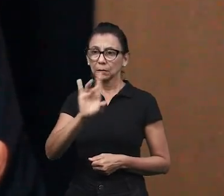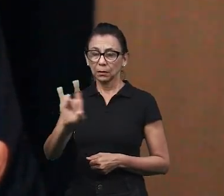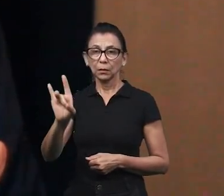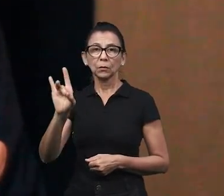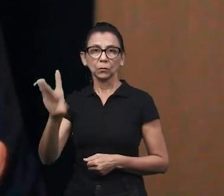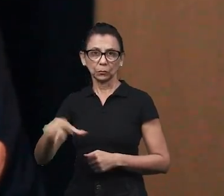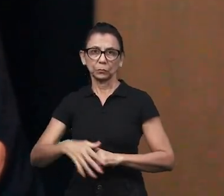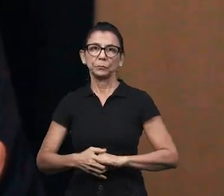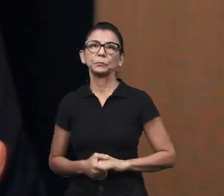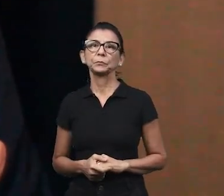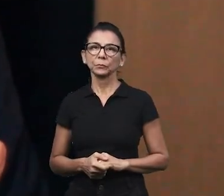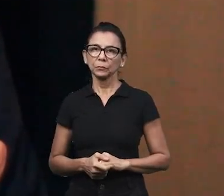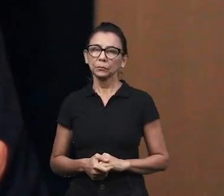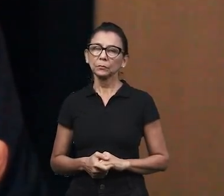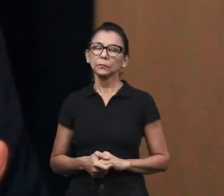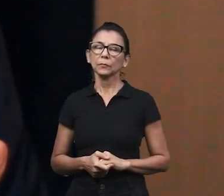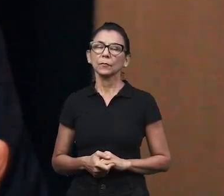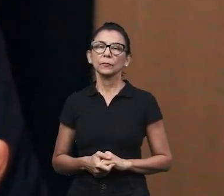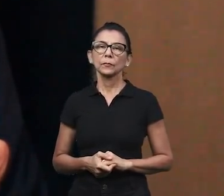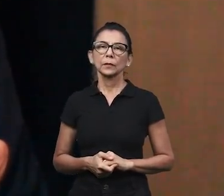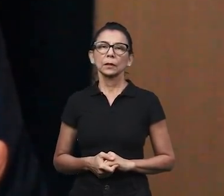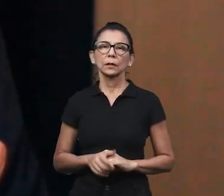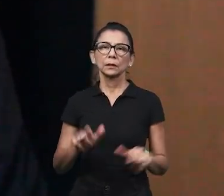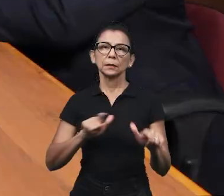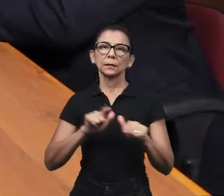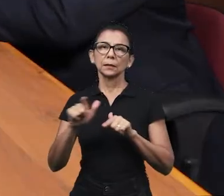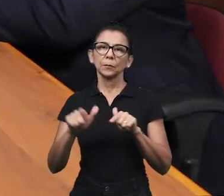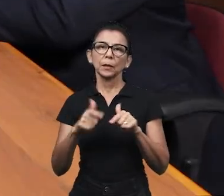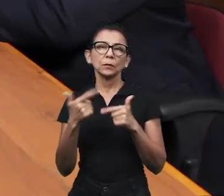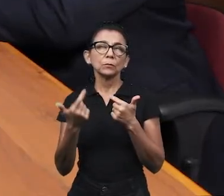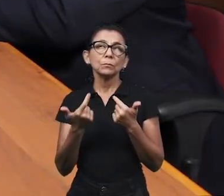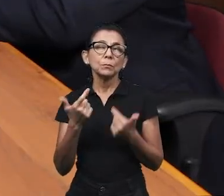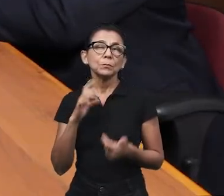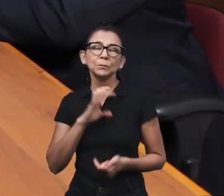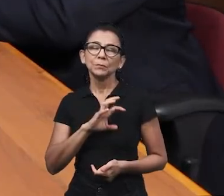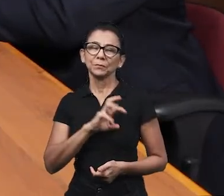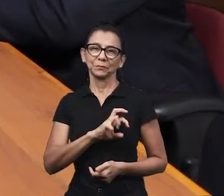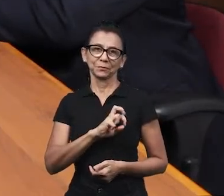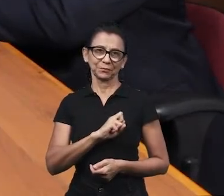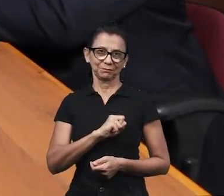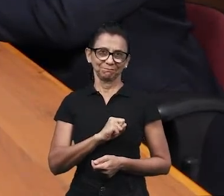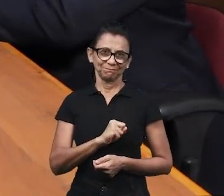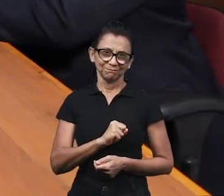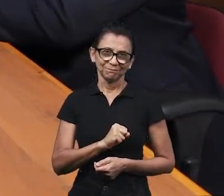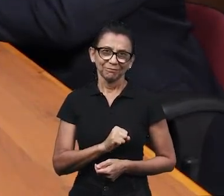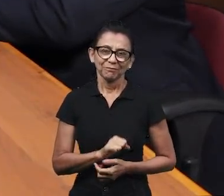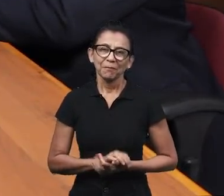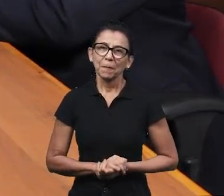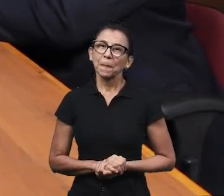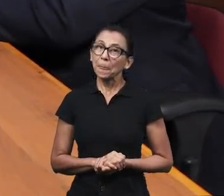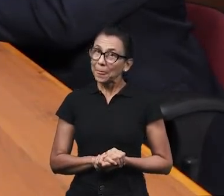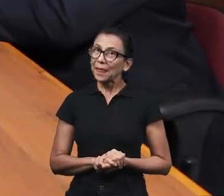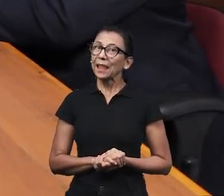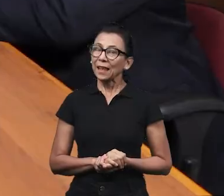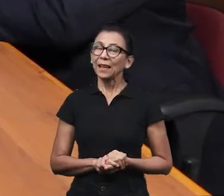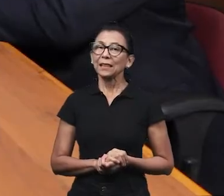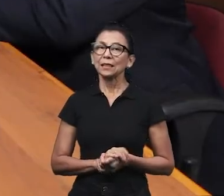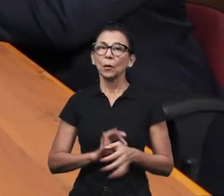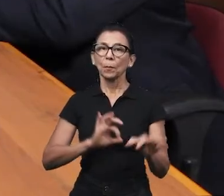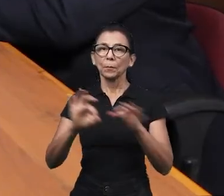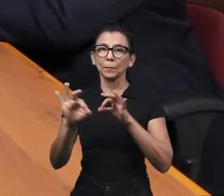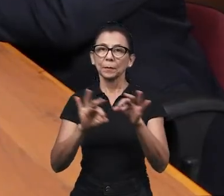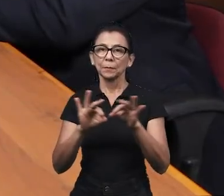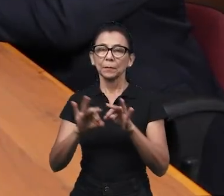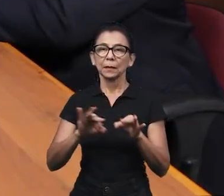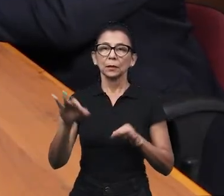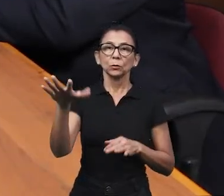eles fazem com um zelo muito grande, entendeu, Josias? Então, assim, a preparação do seminário ela é importante para que